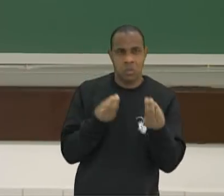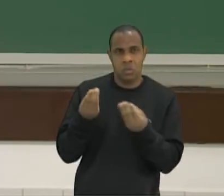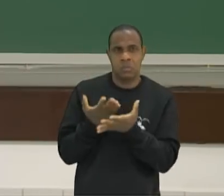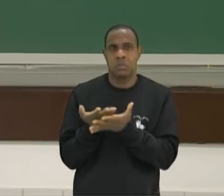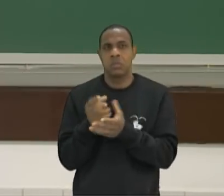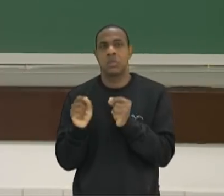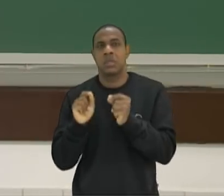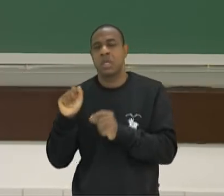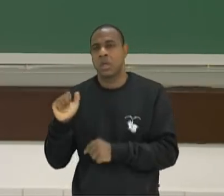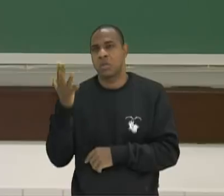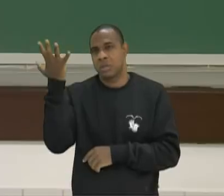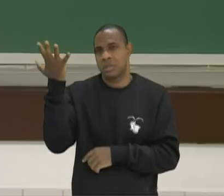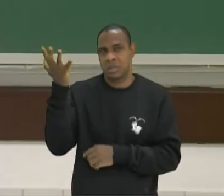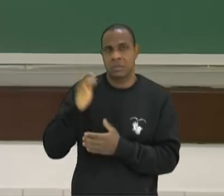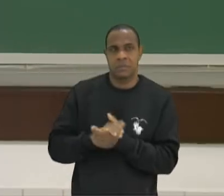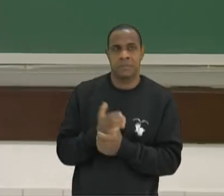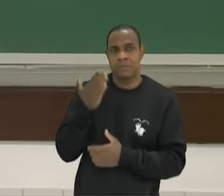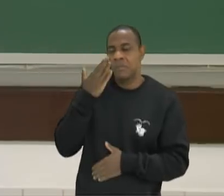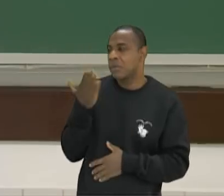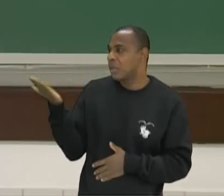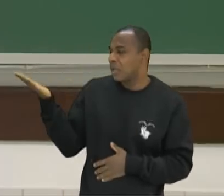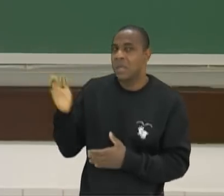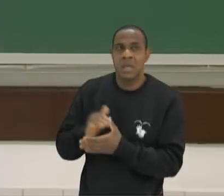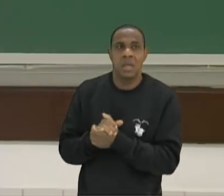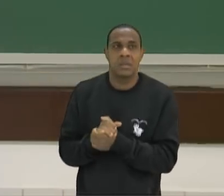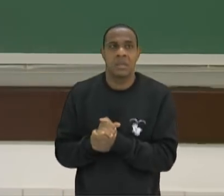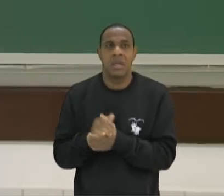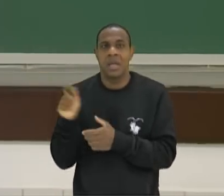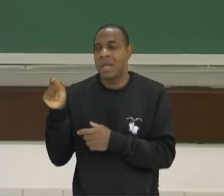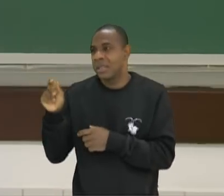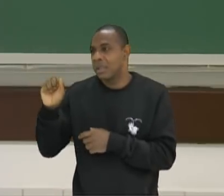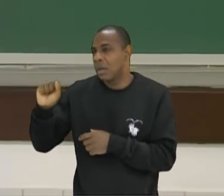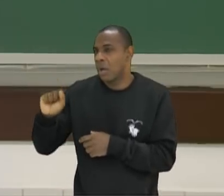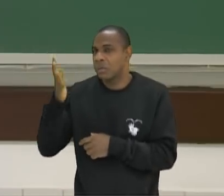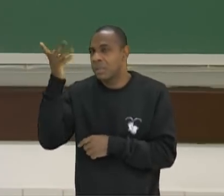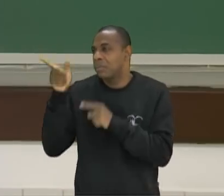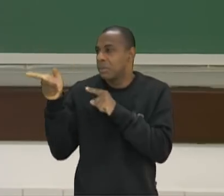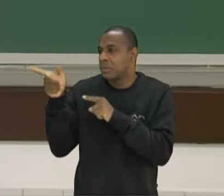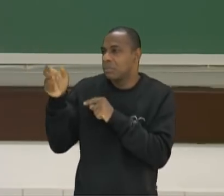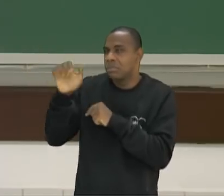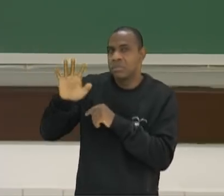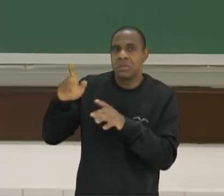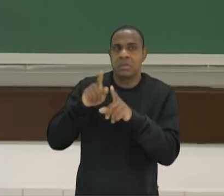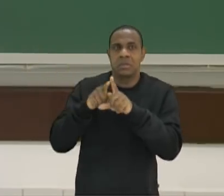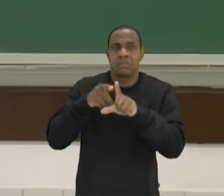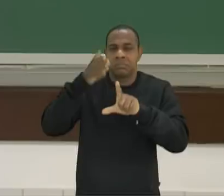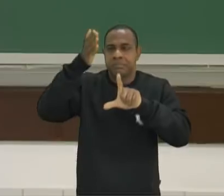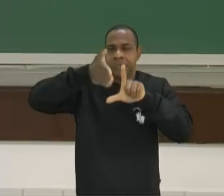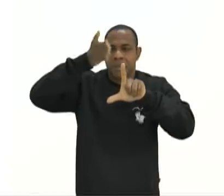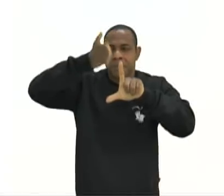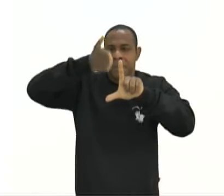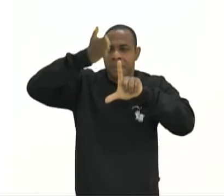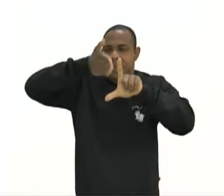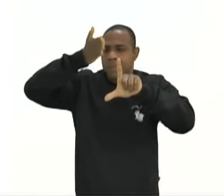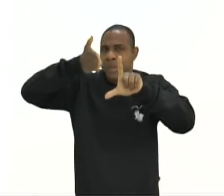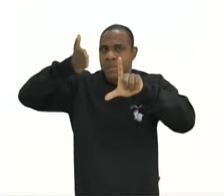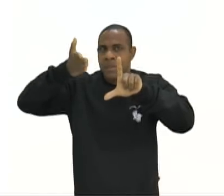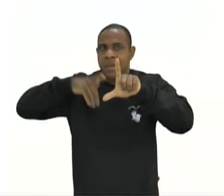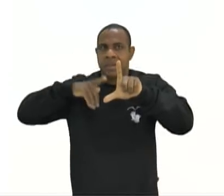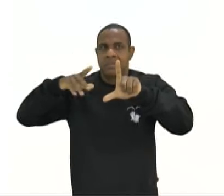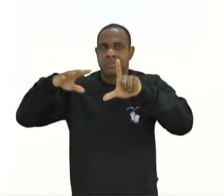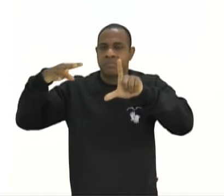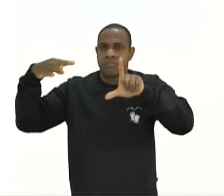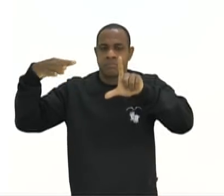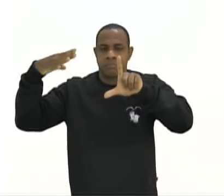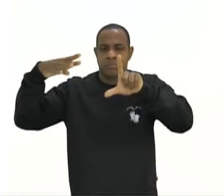que é a situação-problema. Me acompanhe novamente no gráfico. Então, a frente de onda está avançando na vertical. Existe então uma fenda